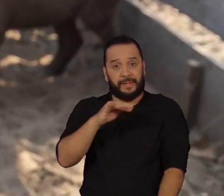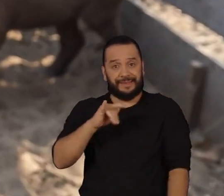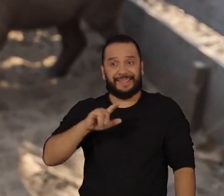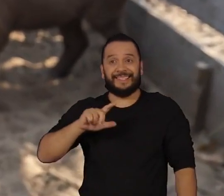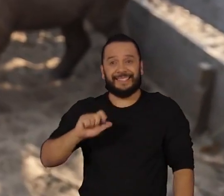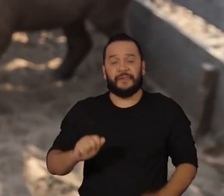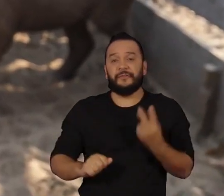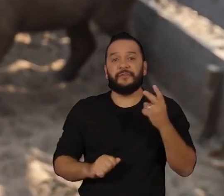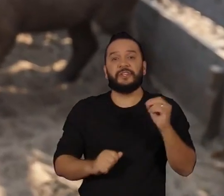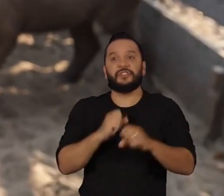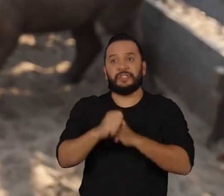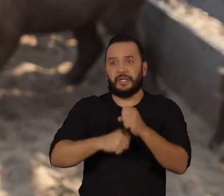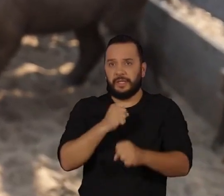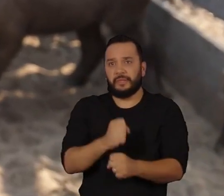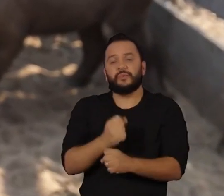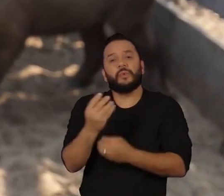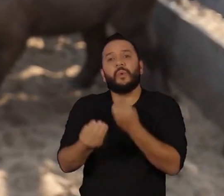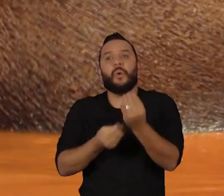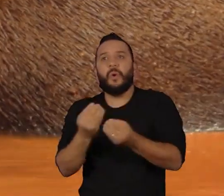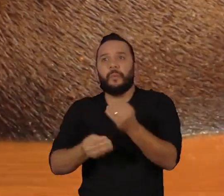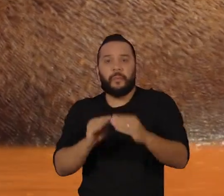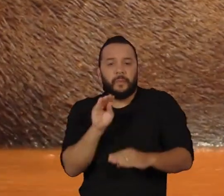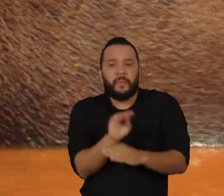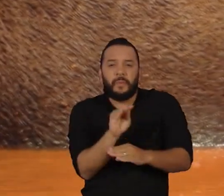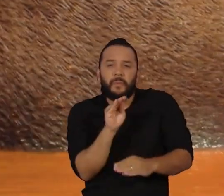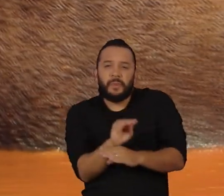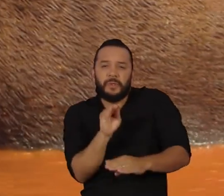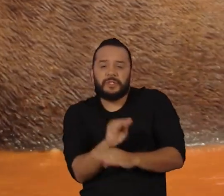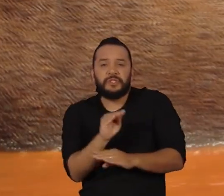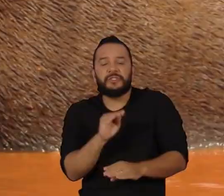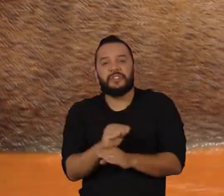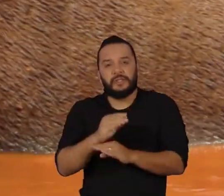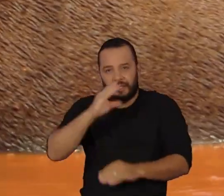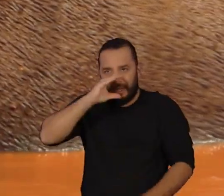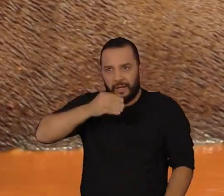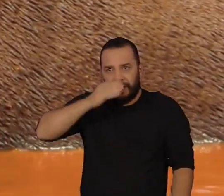a conservação da anta brasileira.